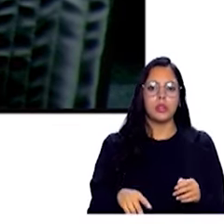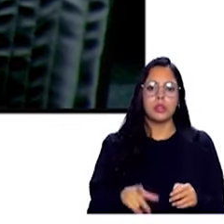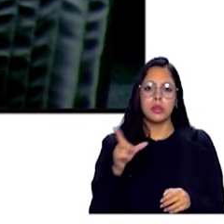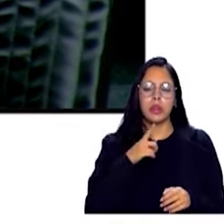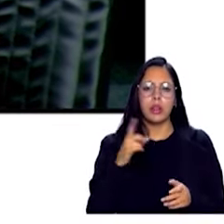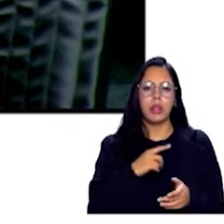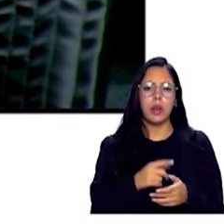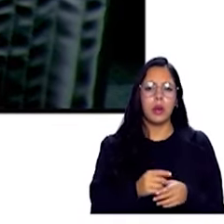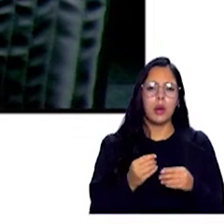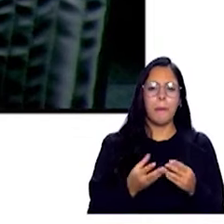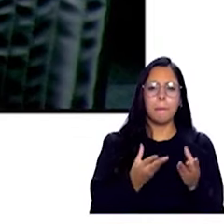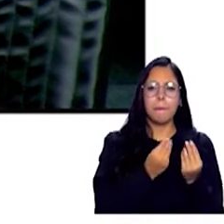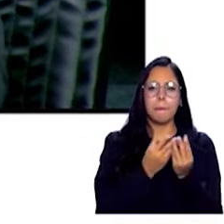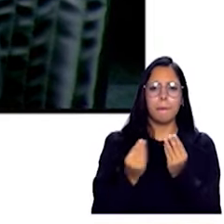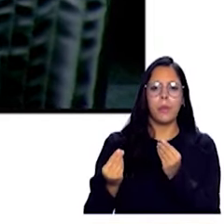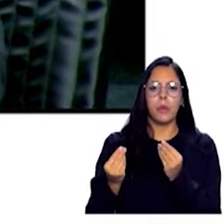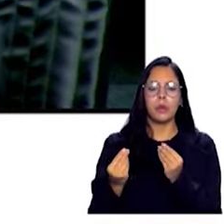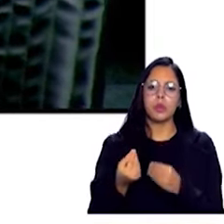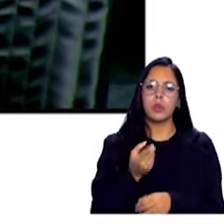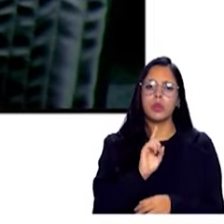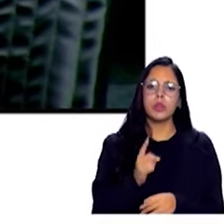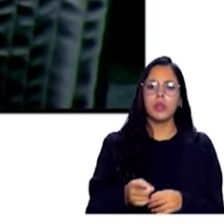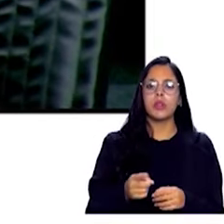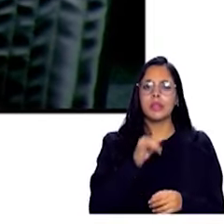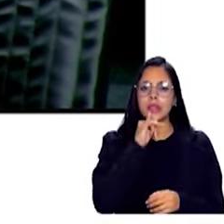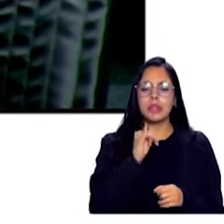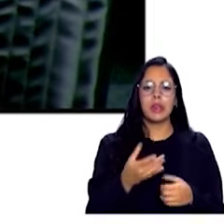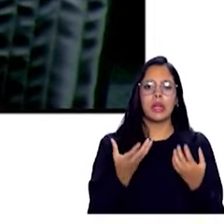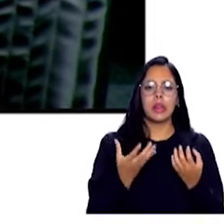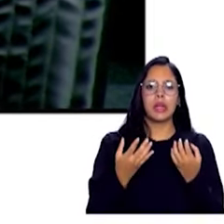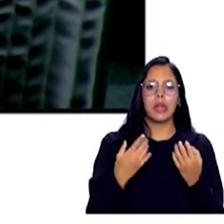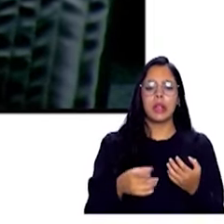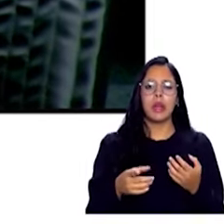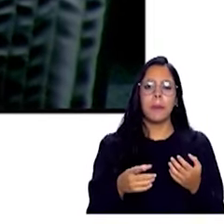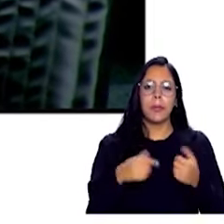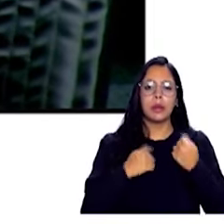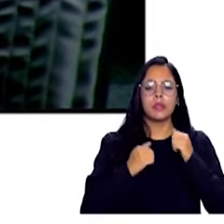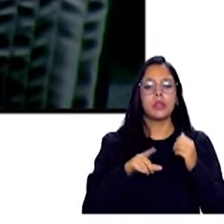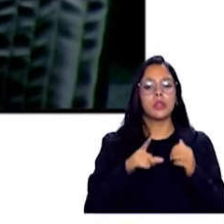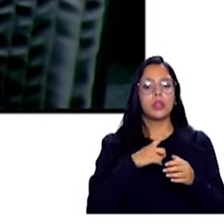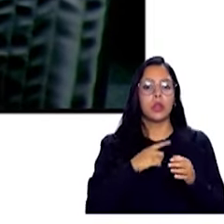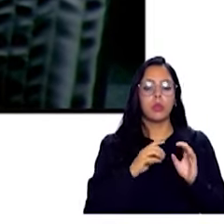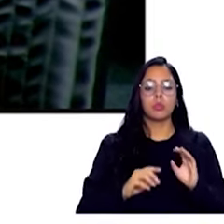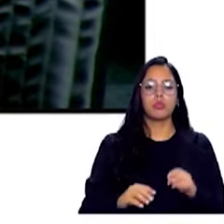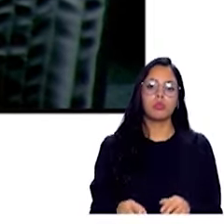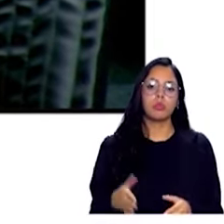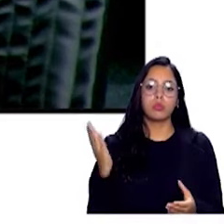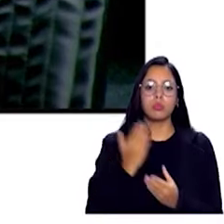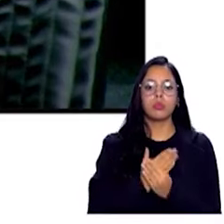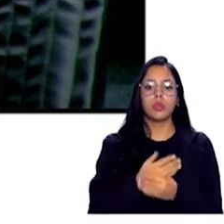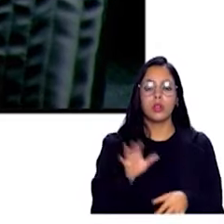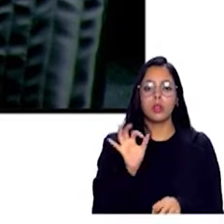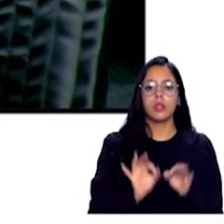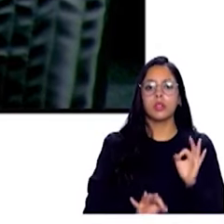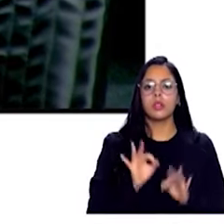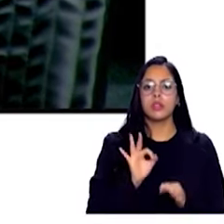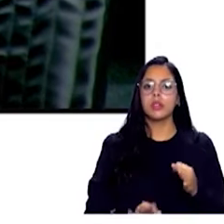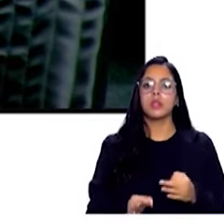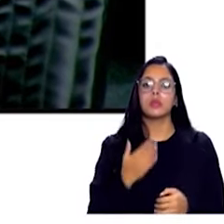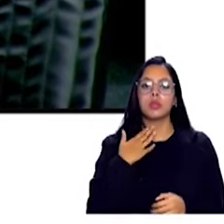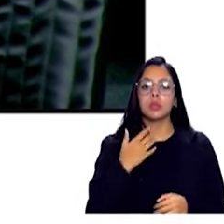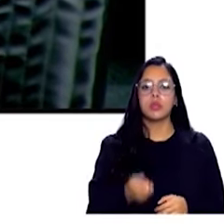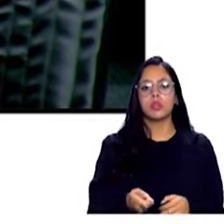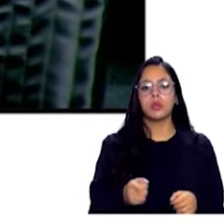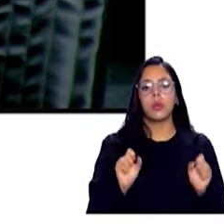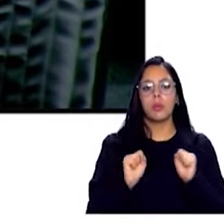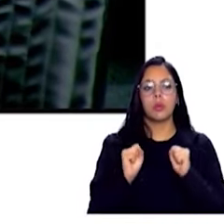produzir efeitos é necessário que eu tenha pelo menos proposto uma ação judicial que só o juiz pode aplicar essa decisão vinculante e portanto é preciso